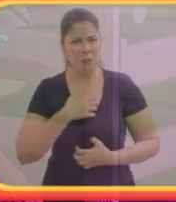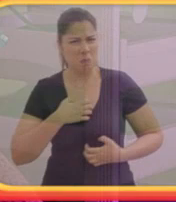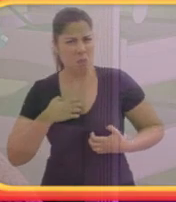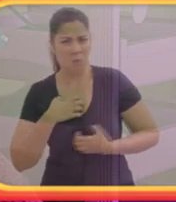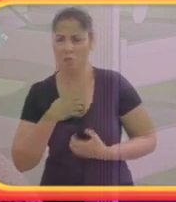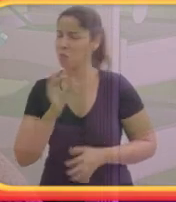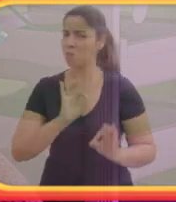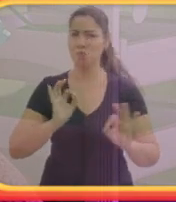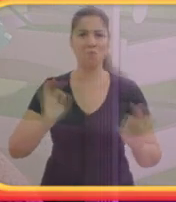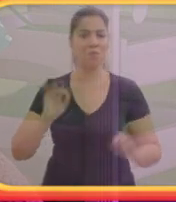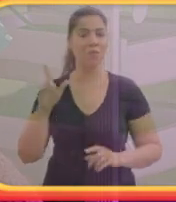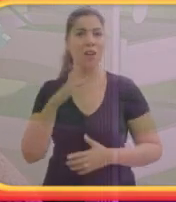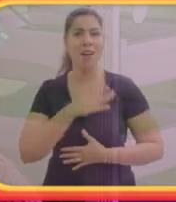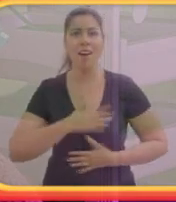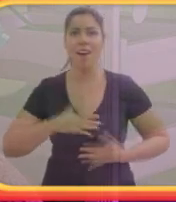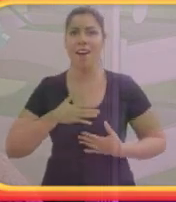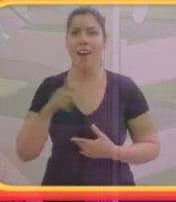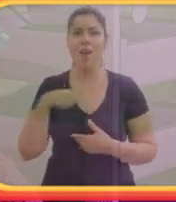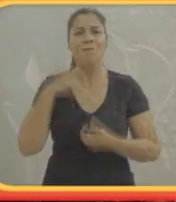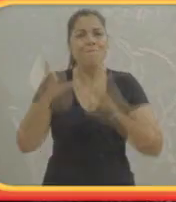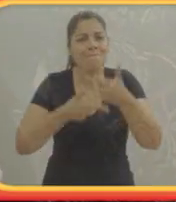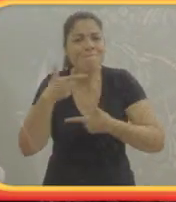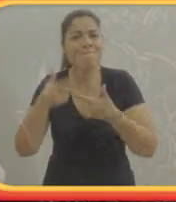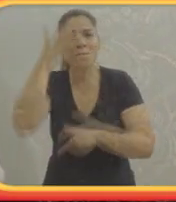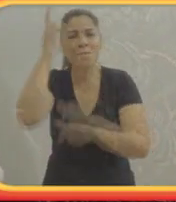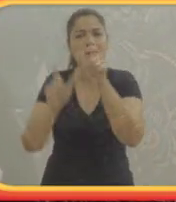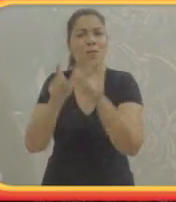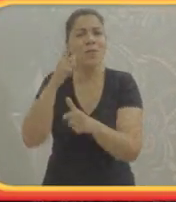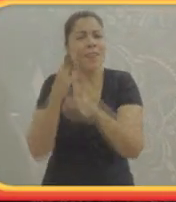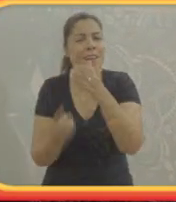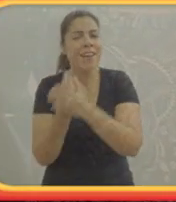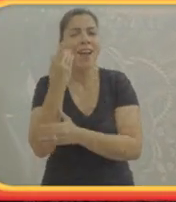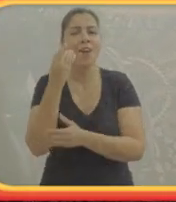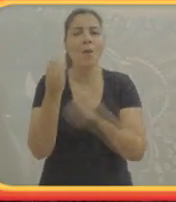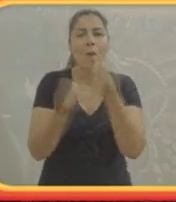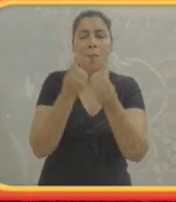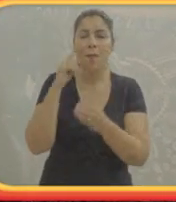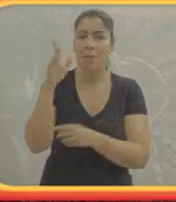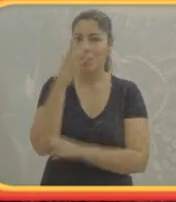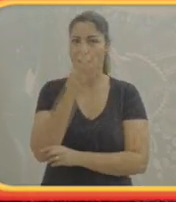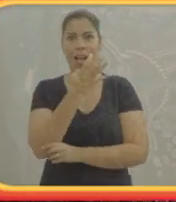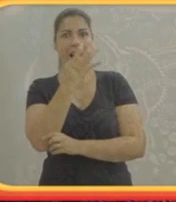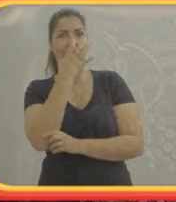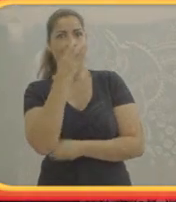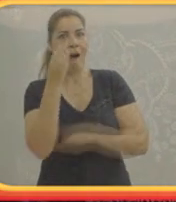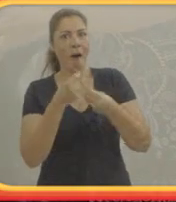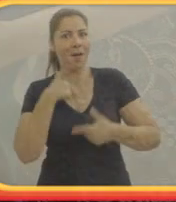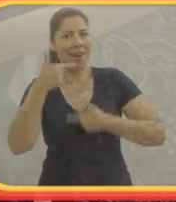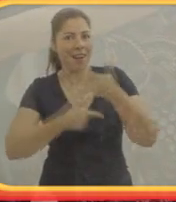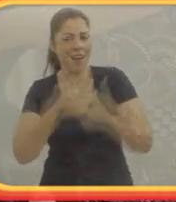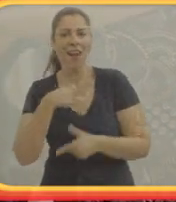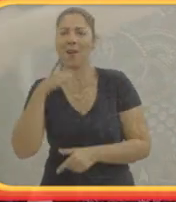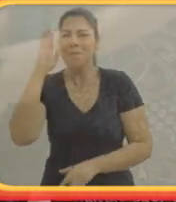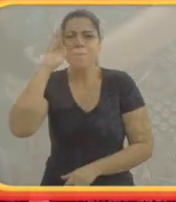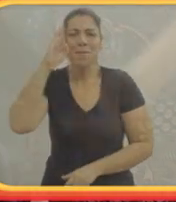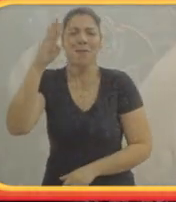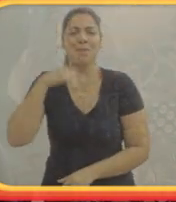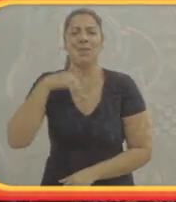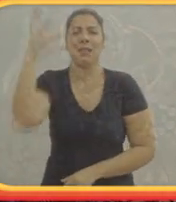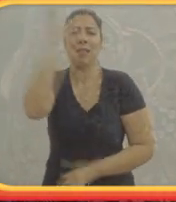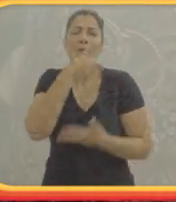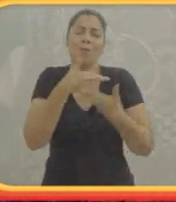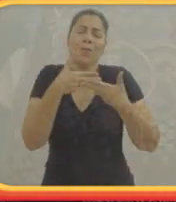insatisfeito, pelo contrário, hoje eu trabalho com uma linha. A pessoa que criou a linha fica encantada com o meu trabalho,